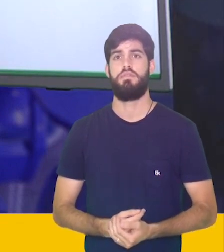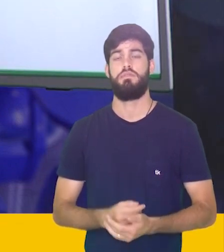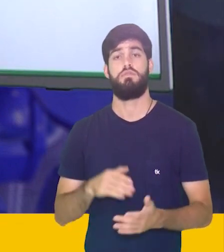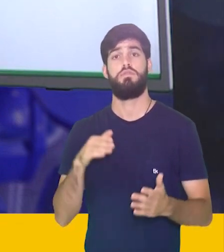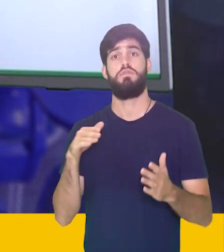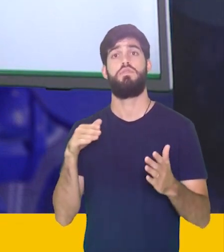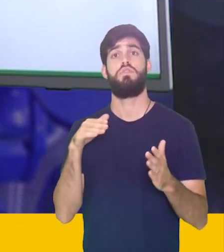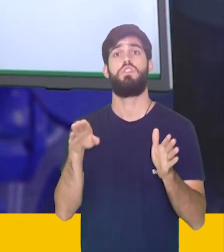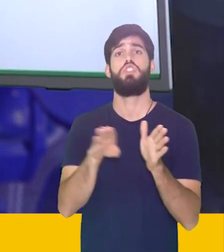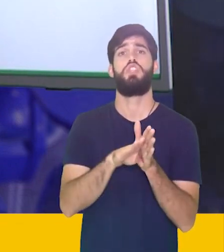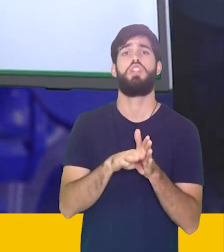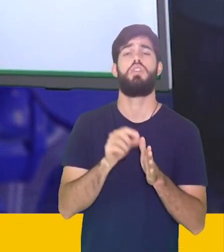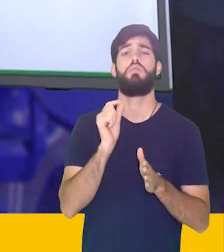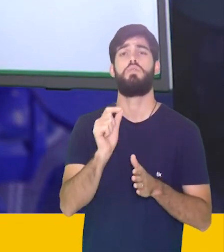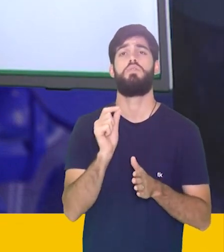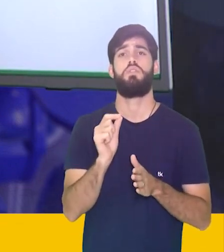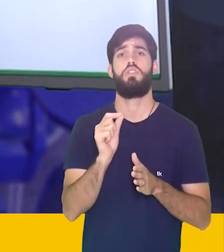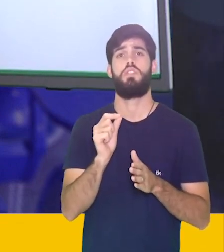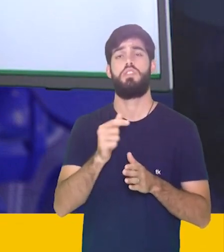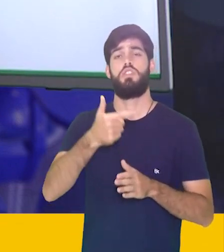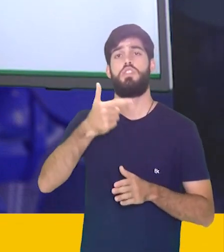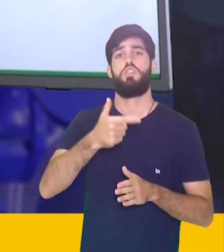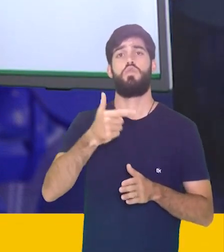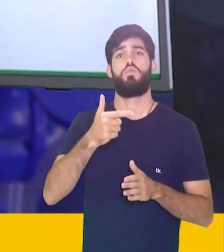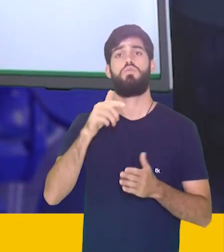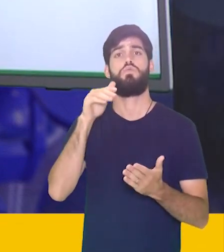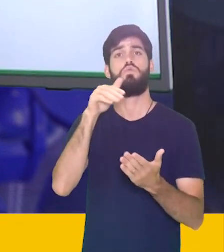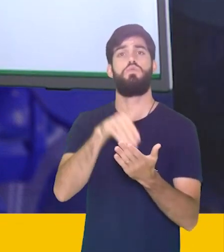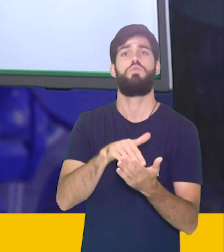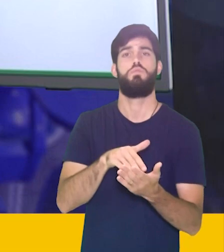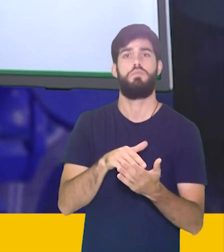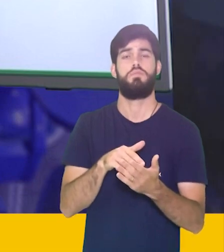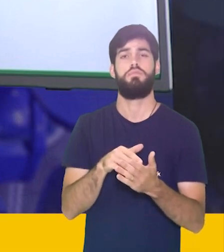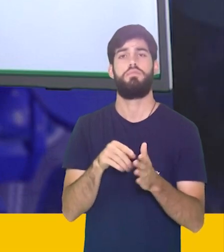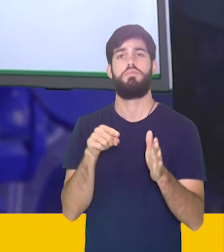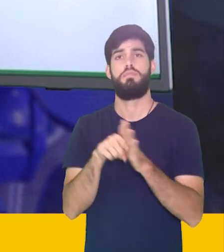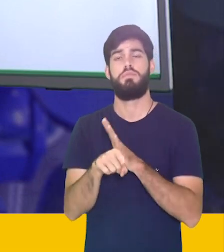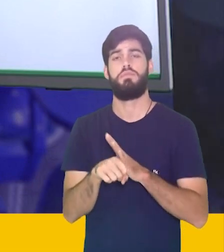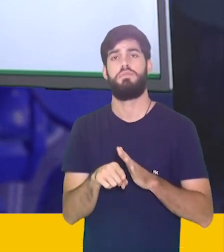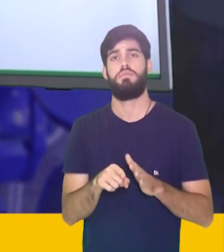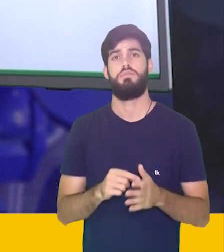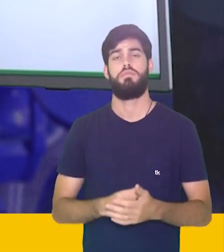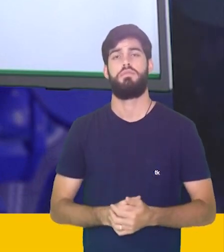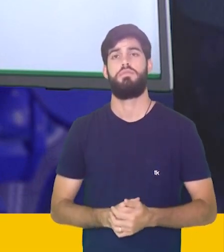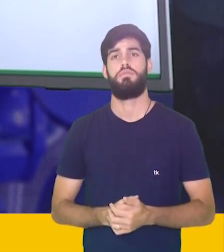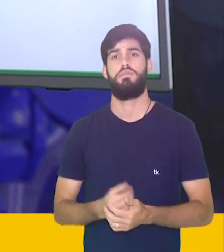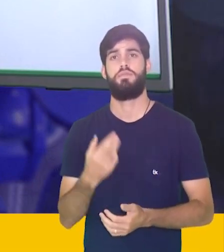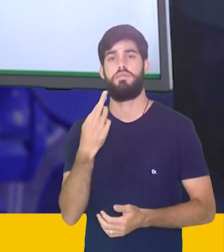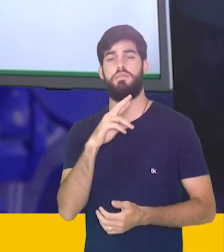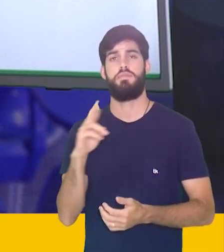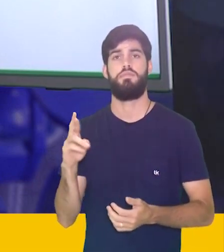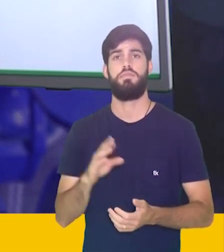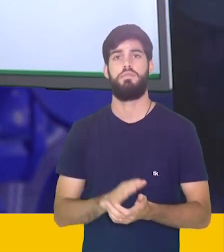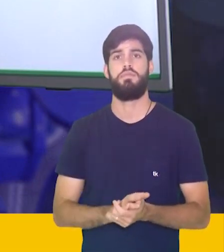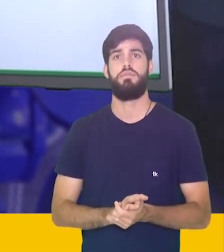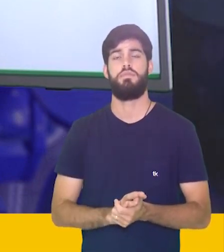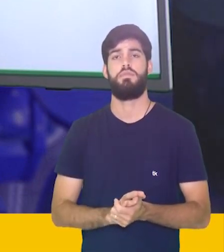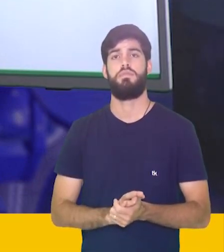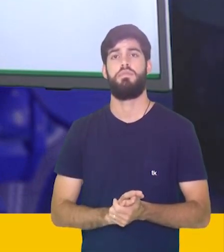E então a gente chega à segunda e última questão da sua cartilha de ensino